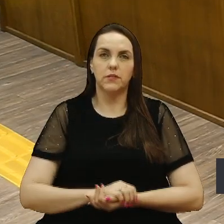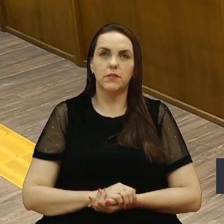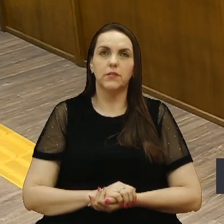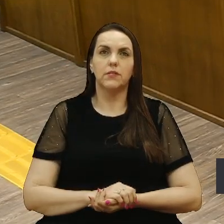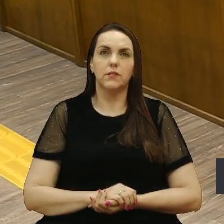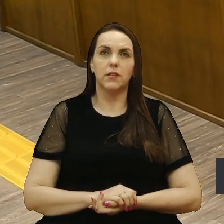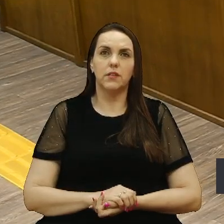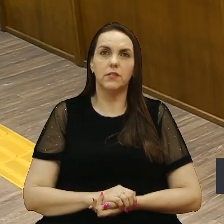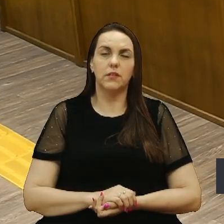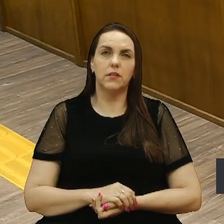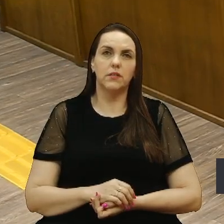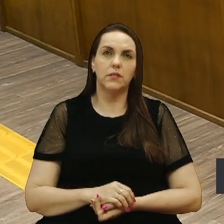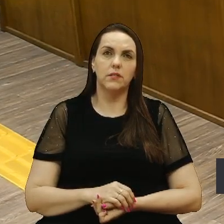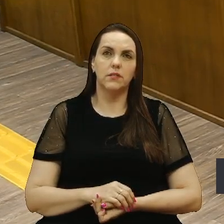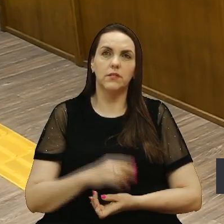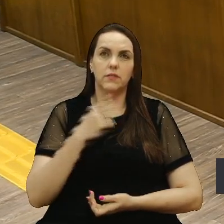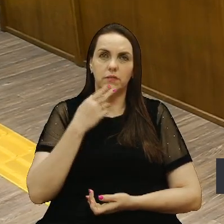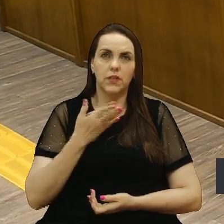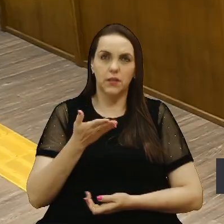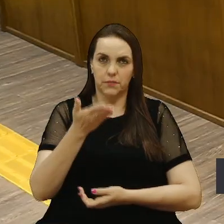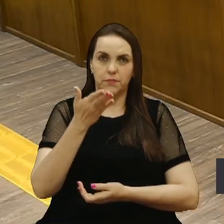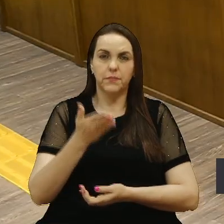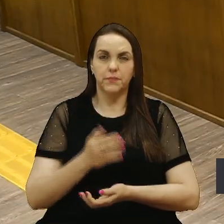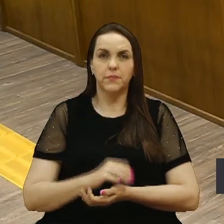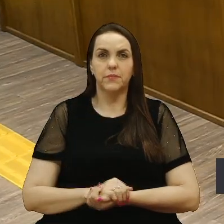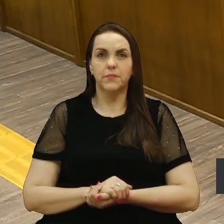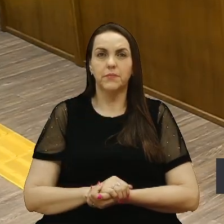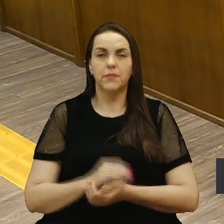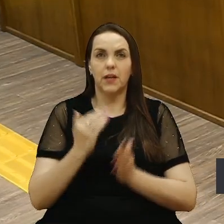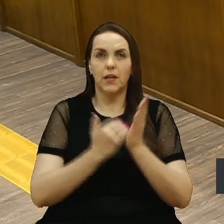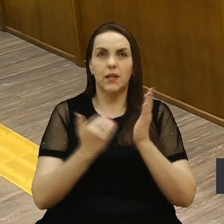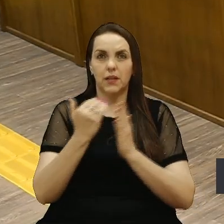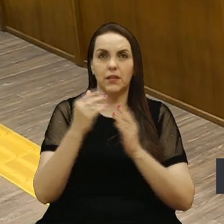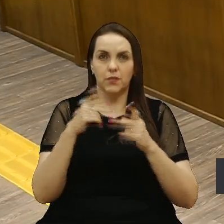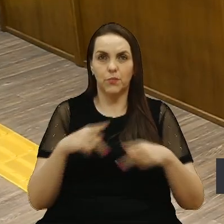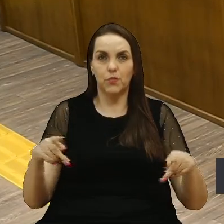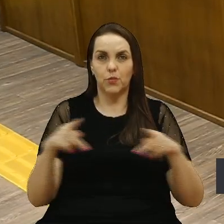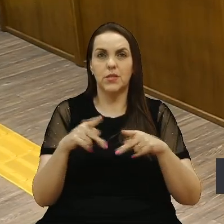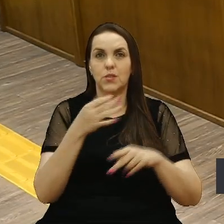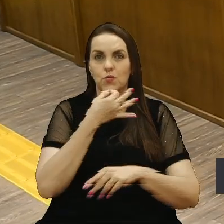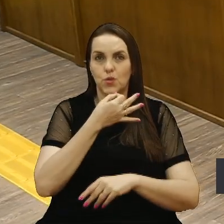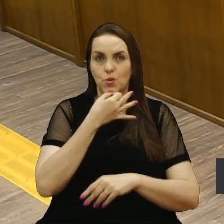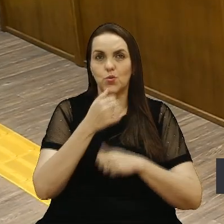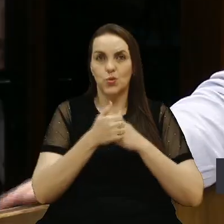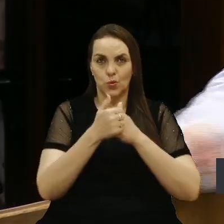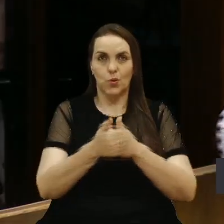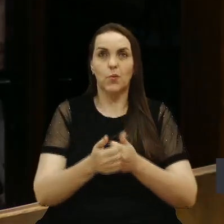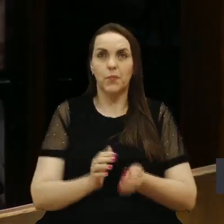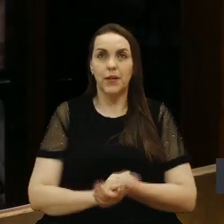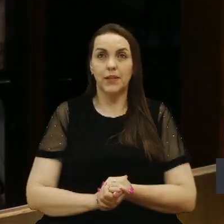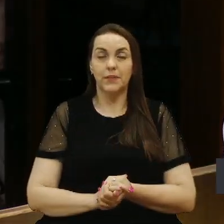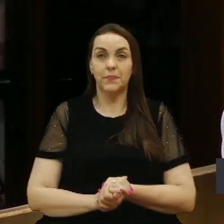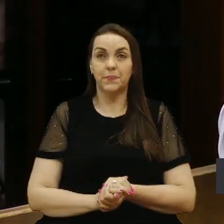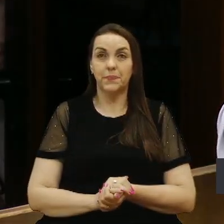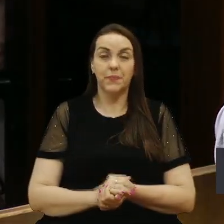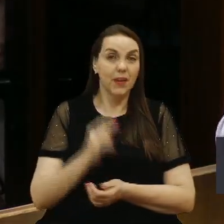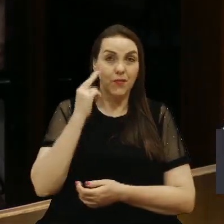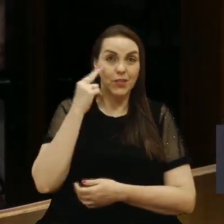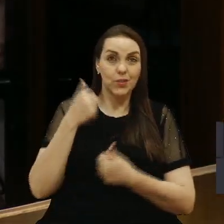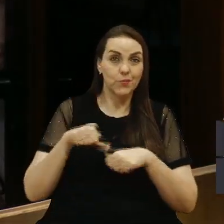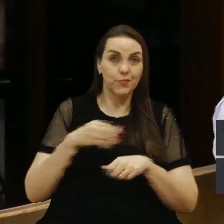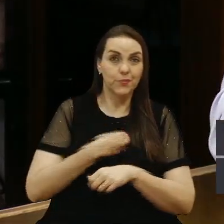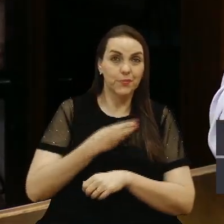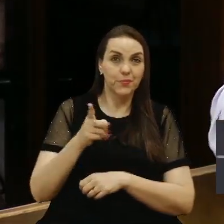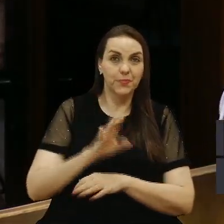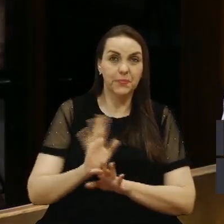para ele, além da população de Caxias do Sul que nos acompanha. Mas, bom, ele não estando, ele